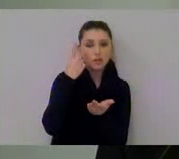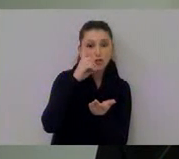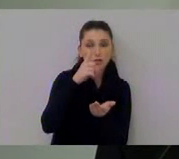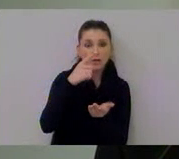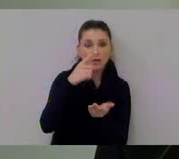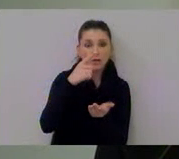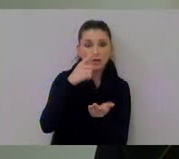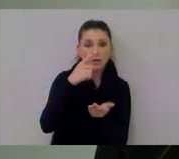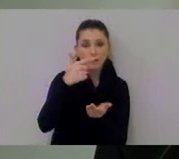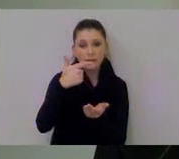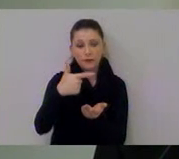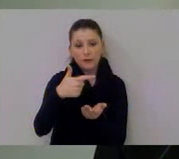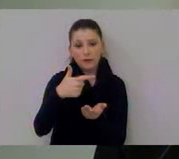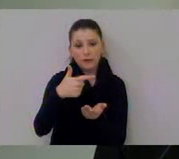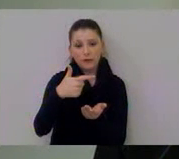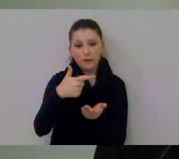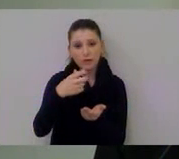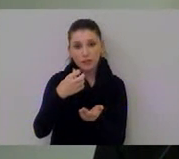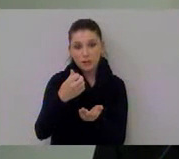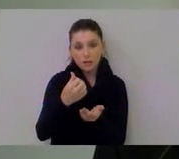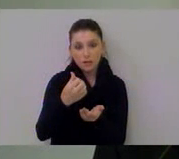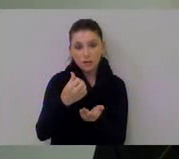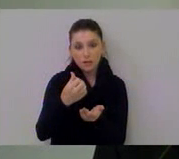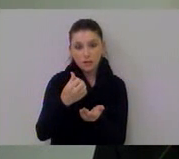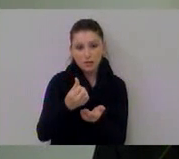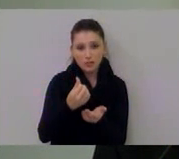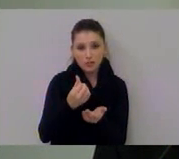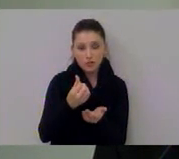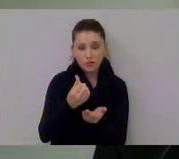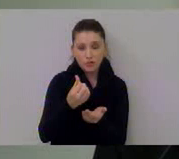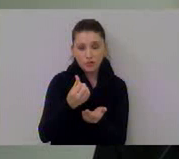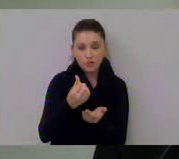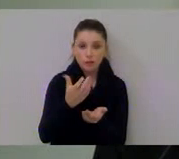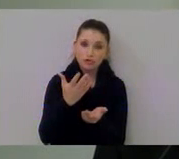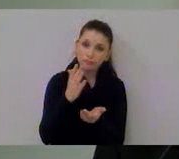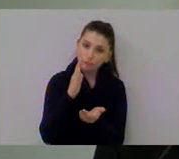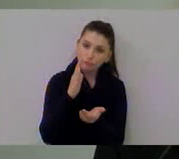26 de 2014 e com um termo 14 de